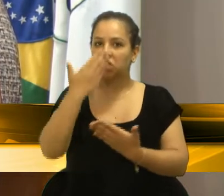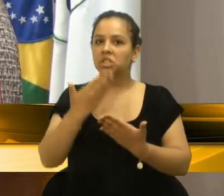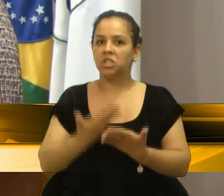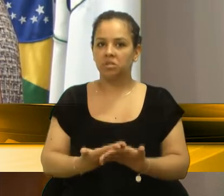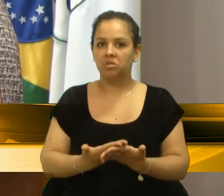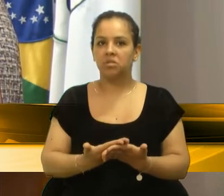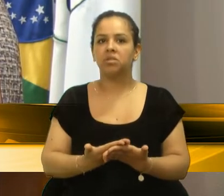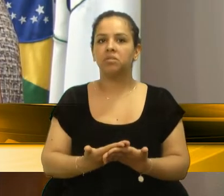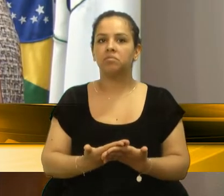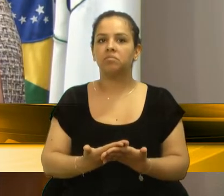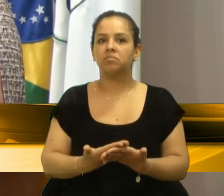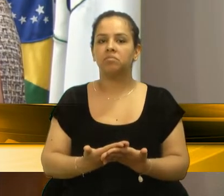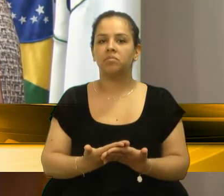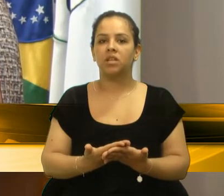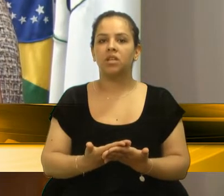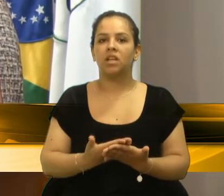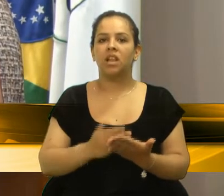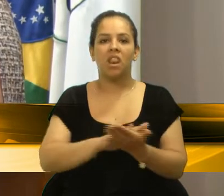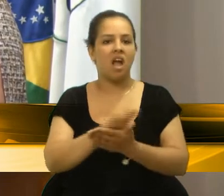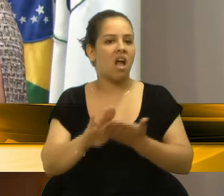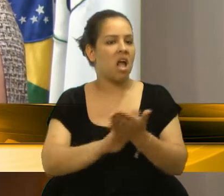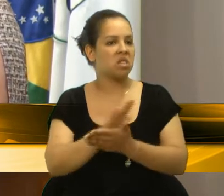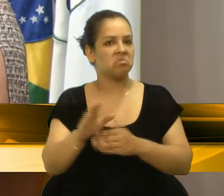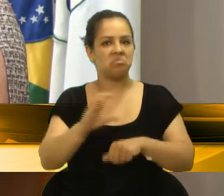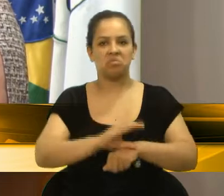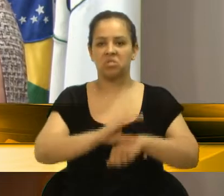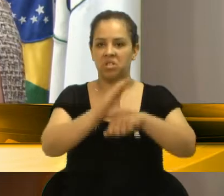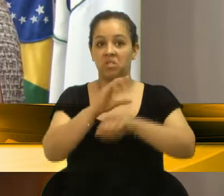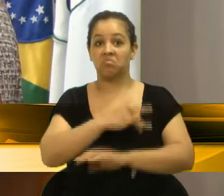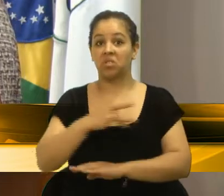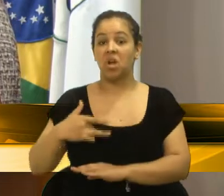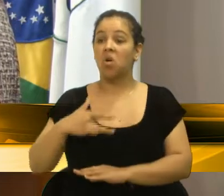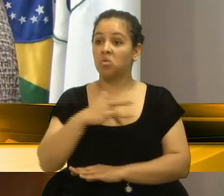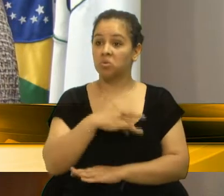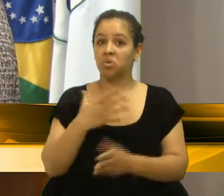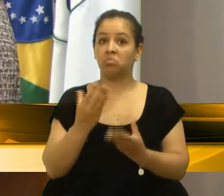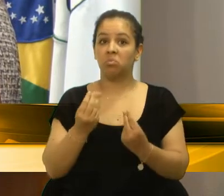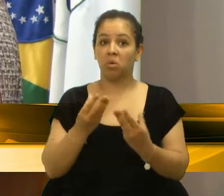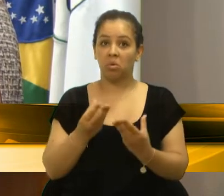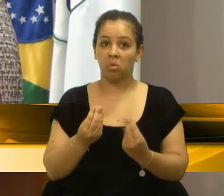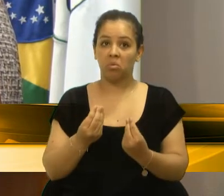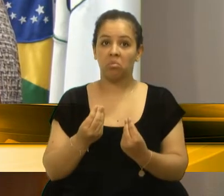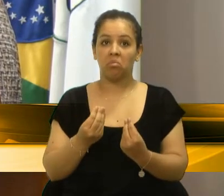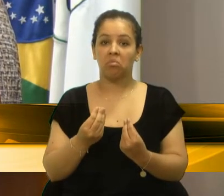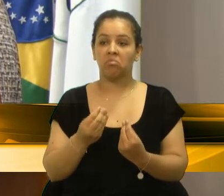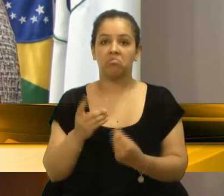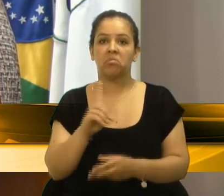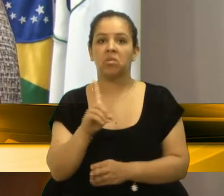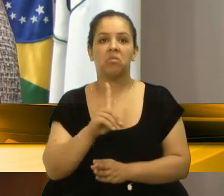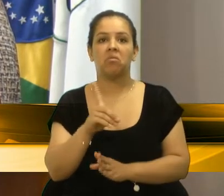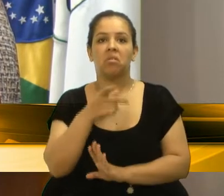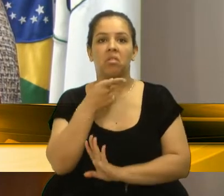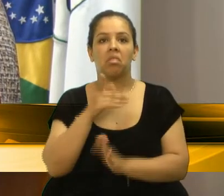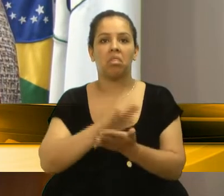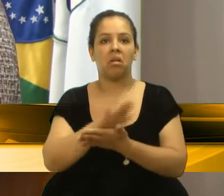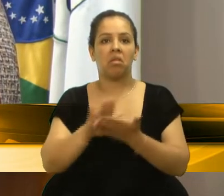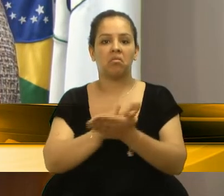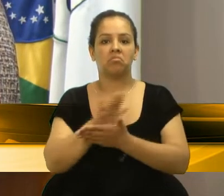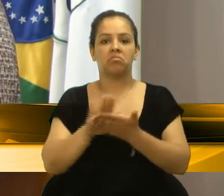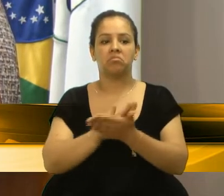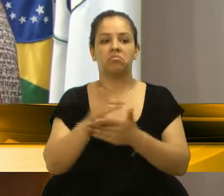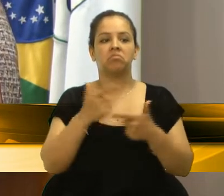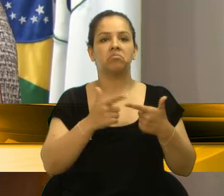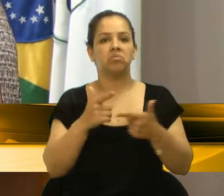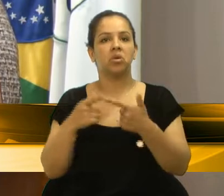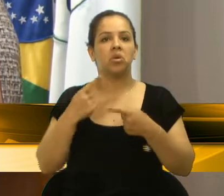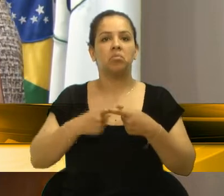momento o Conselho Municipal de Saúde, tão diligente, não deliberou a questão da gestão compartilhada, porque lá